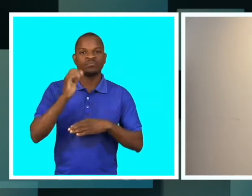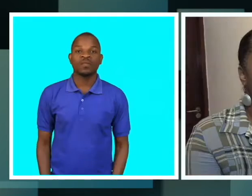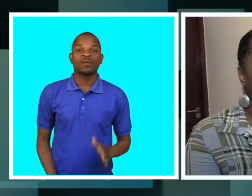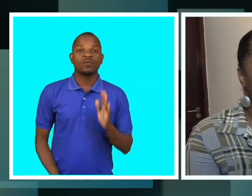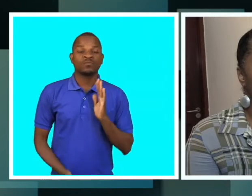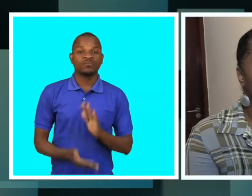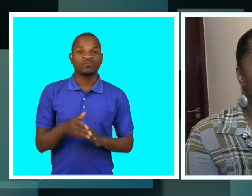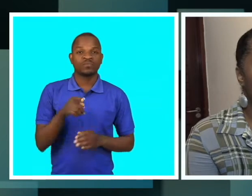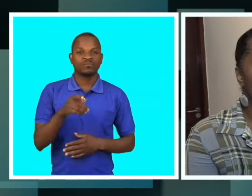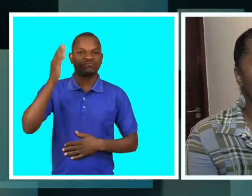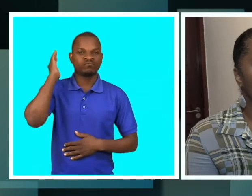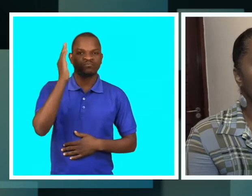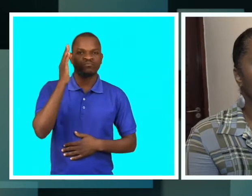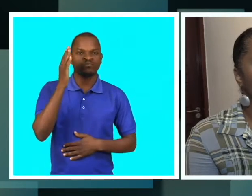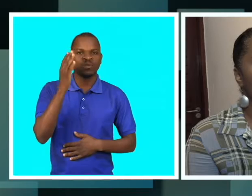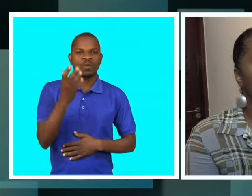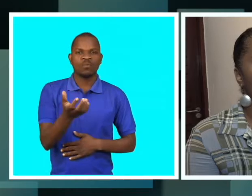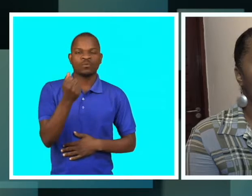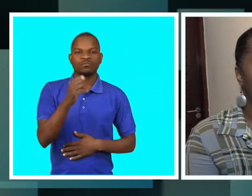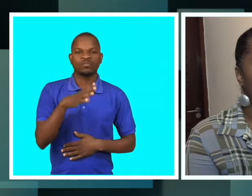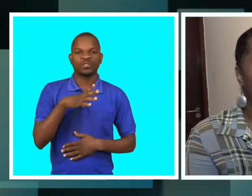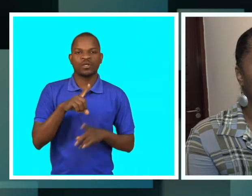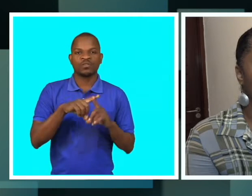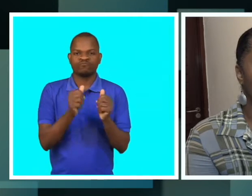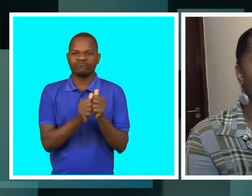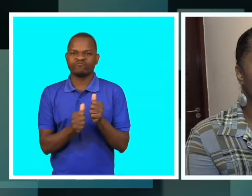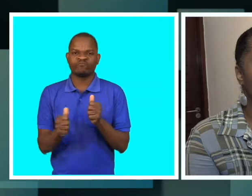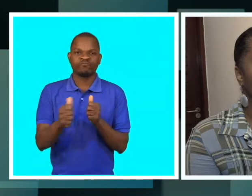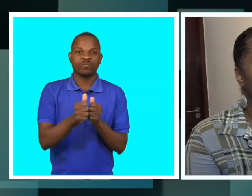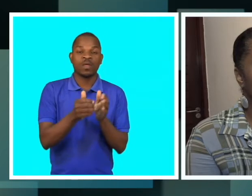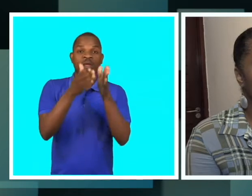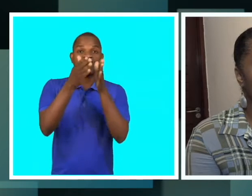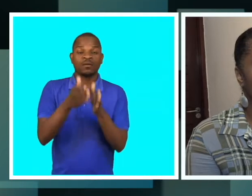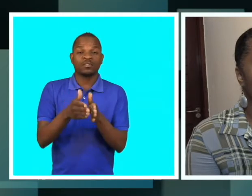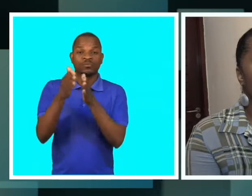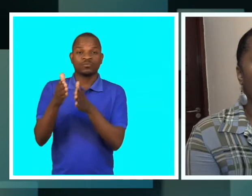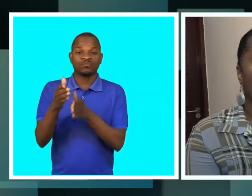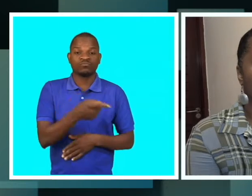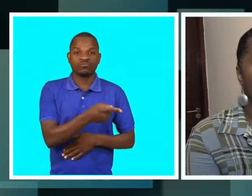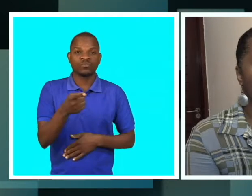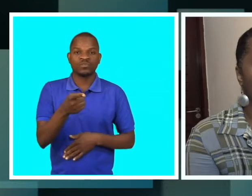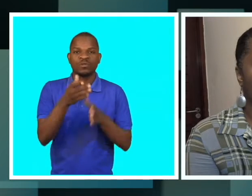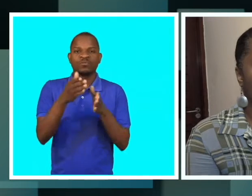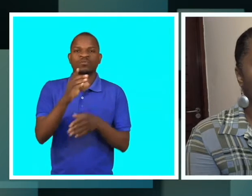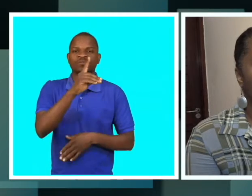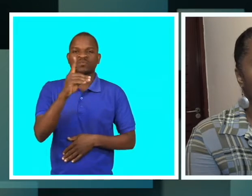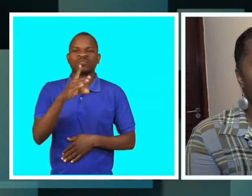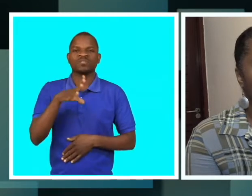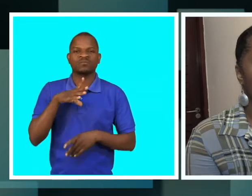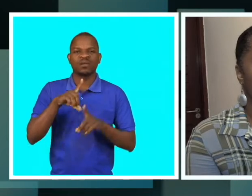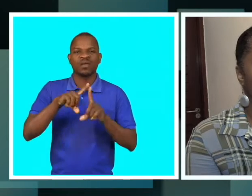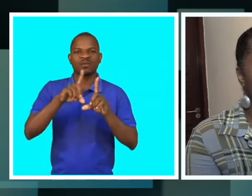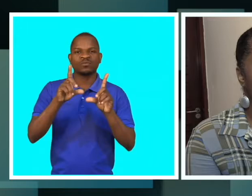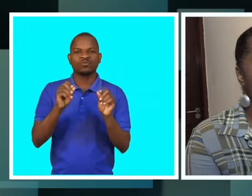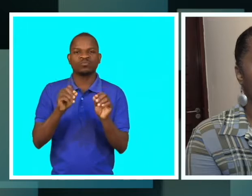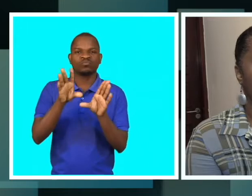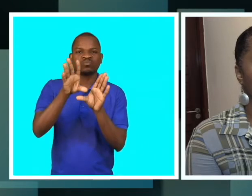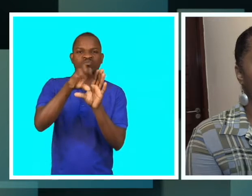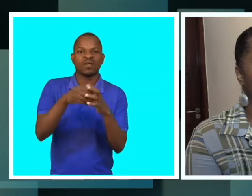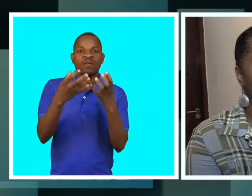problema. A partir desta palestra nós podemos ter o empoderamento das pessoas que no dia a dia atravessam, portanto, problemas de